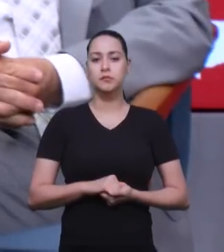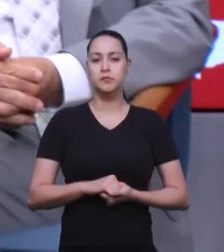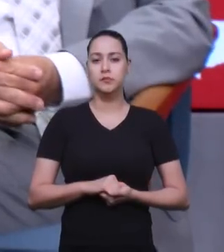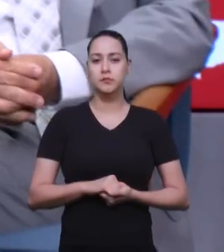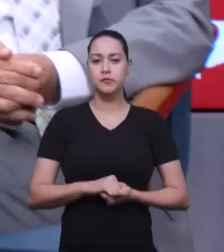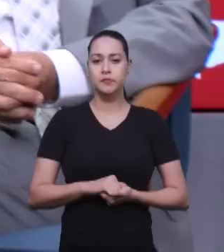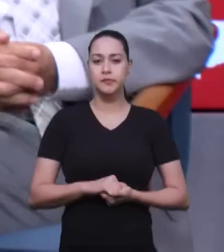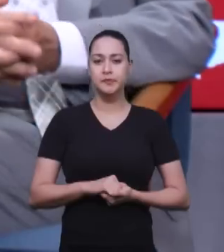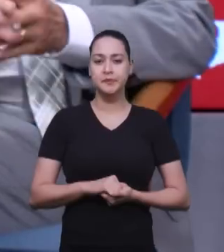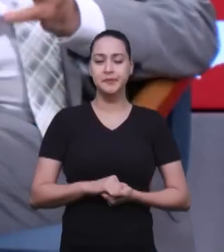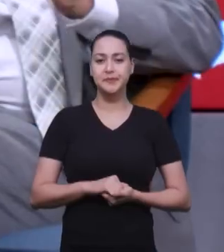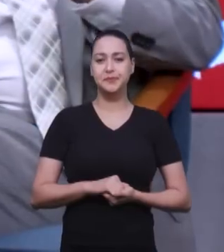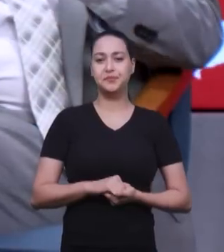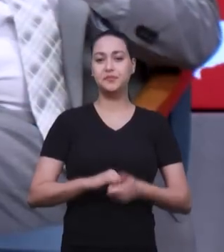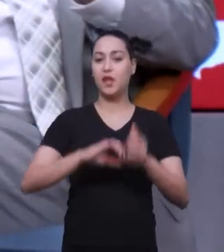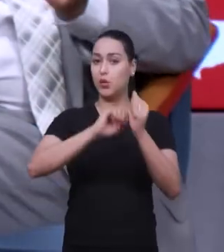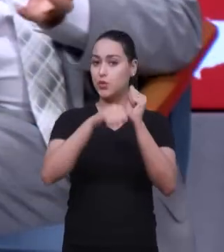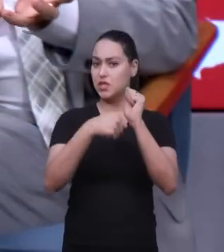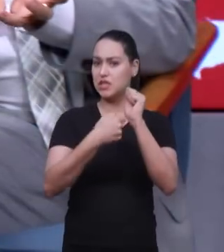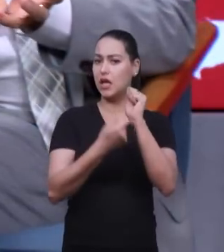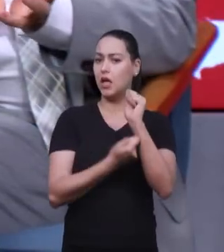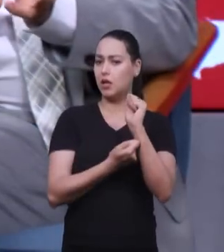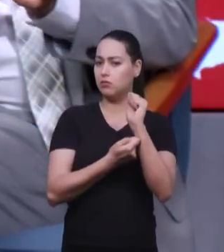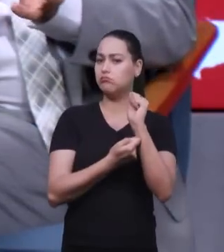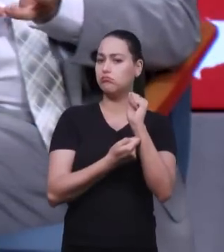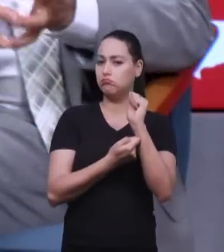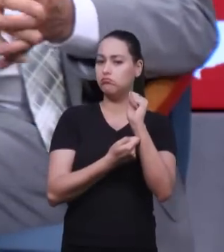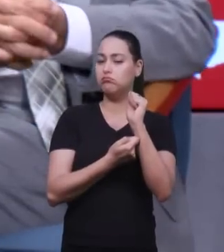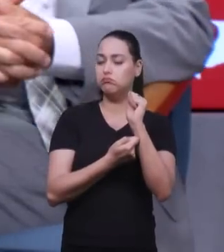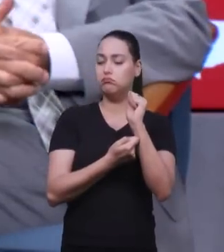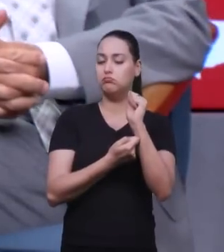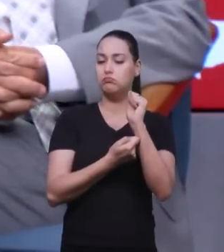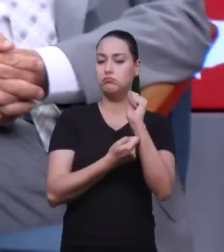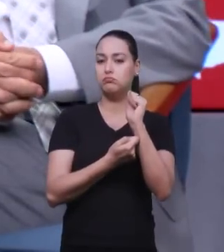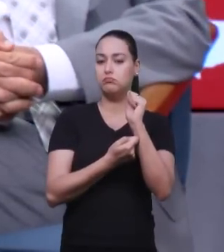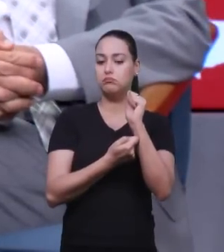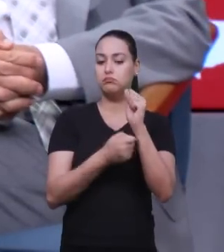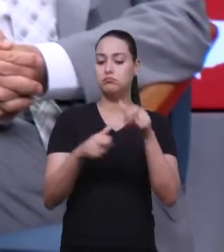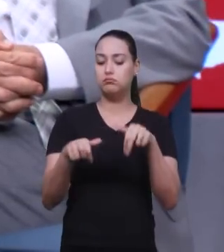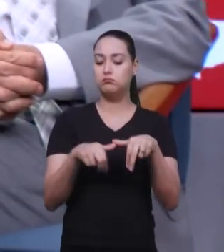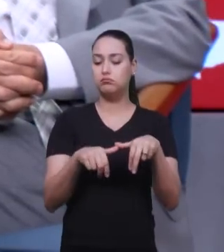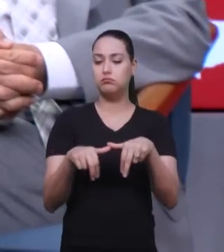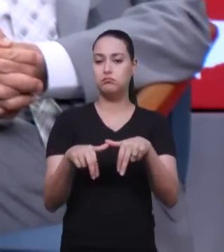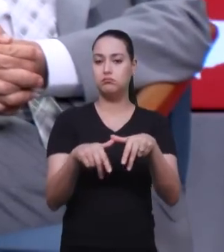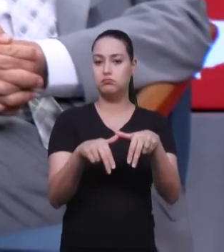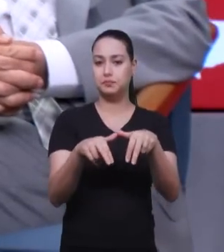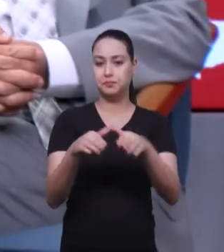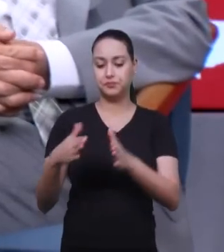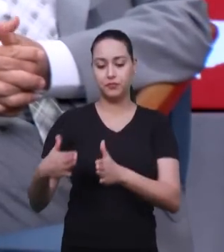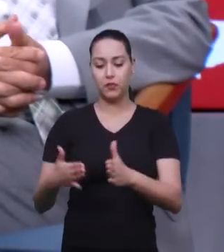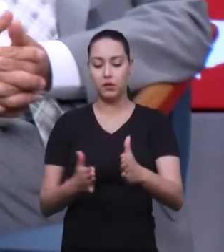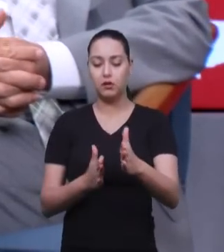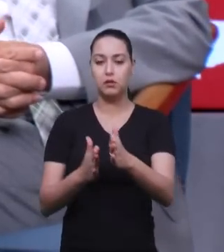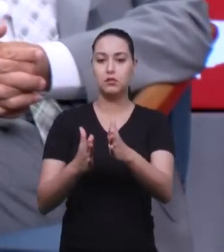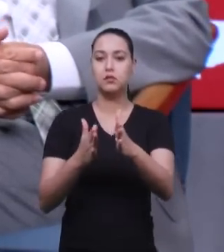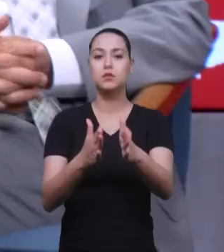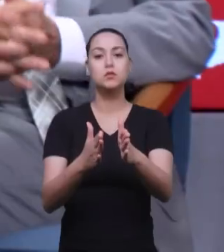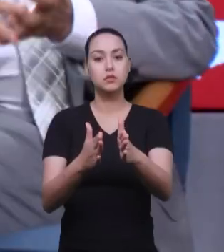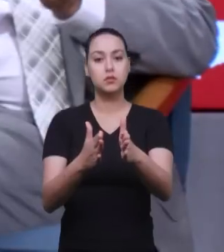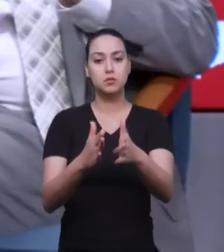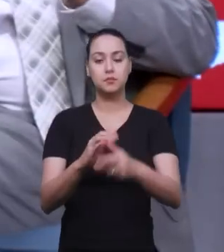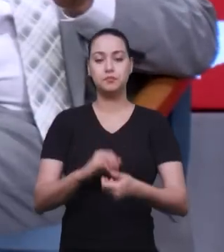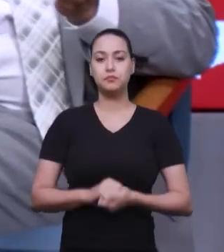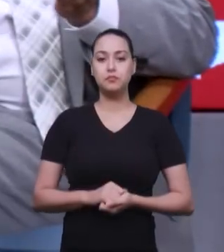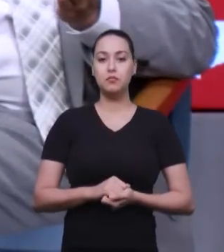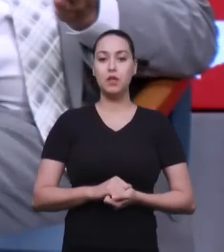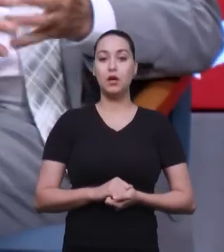aí dentro desse segredo, dentro desse mistério que está aí, nessa caminhada